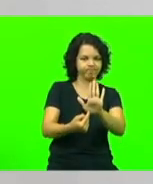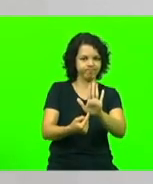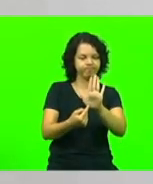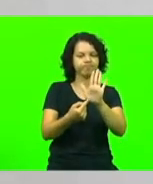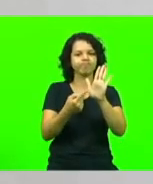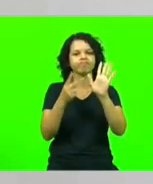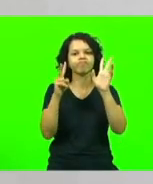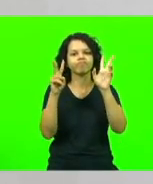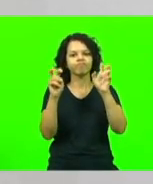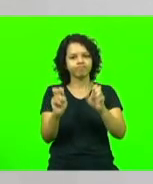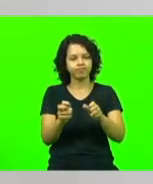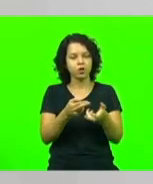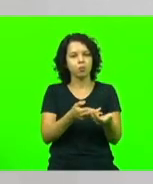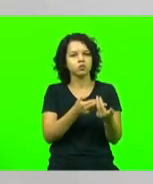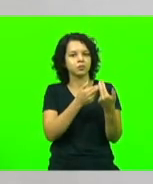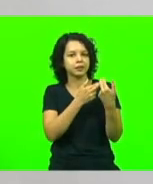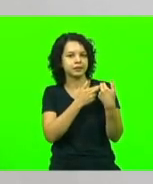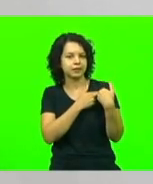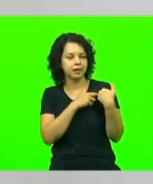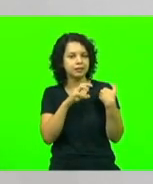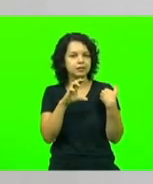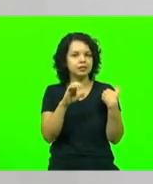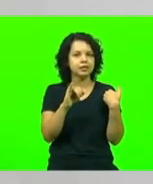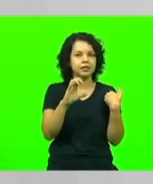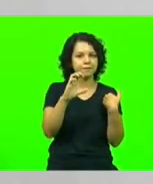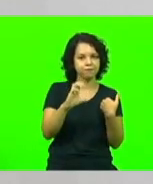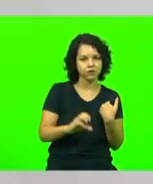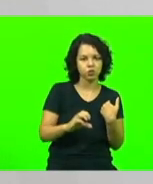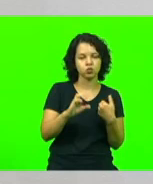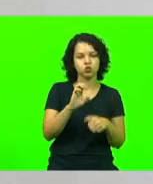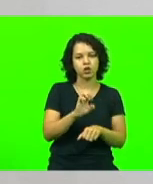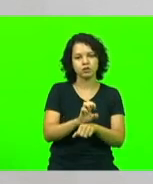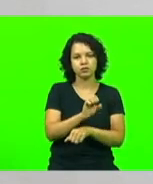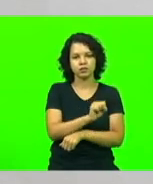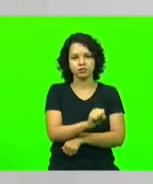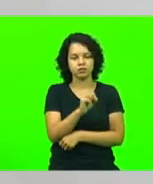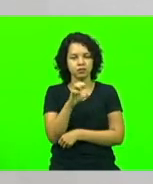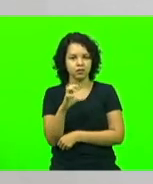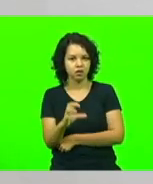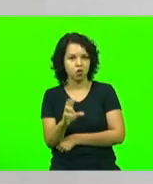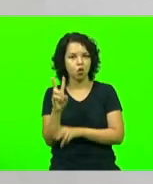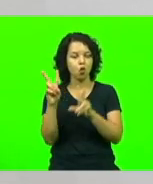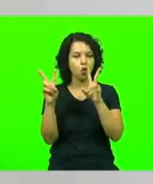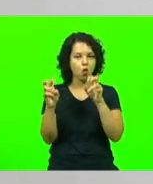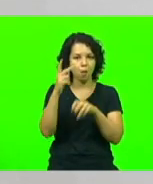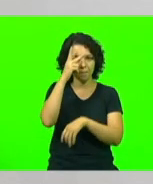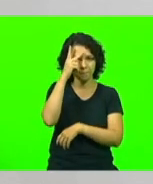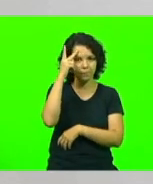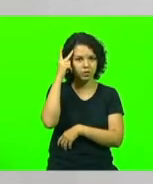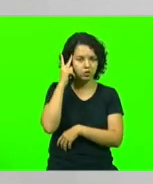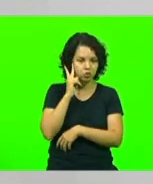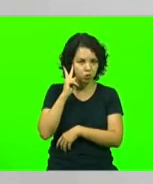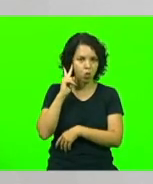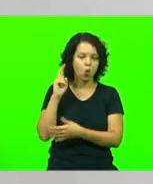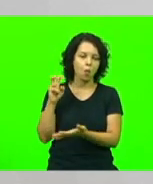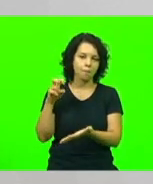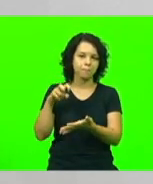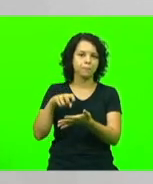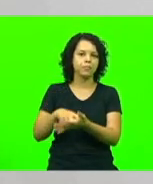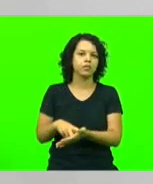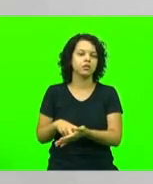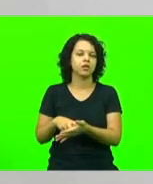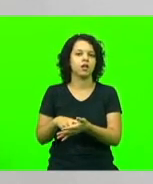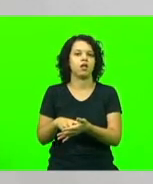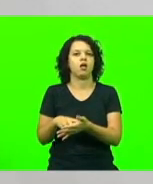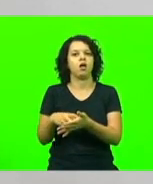a responsabilidade civil do Estado de Santa Catarina aos apenados que foram beneficiados pela